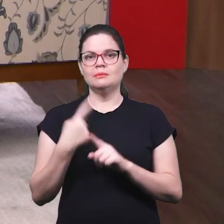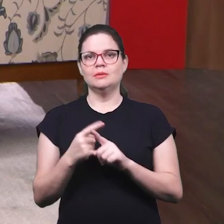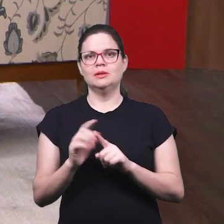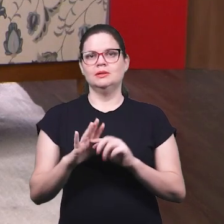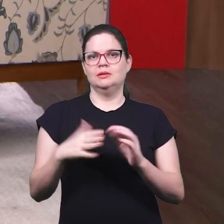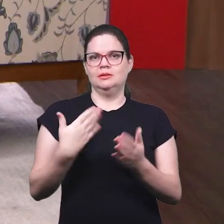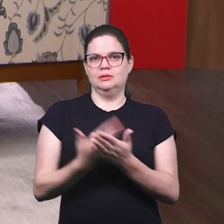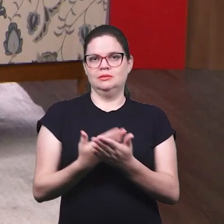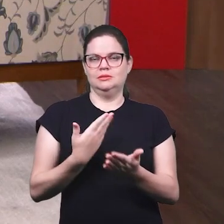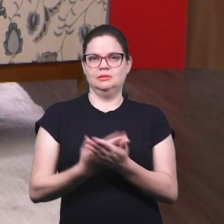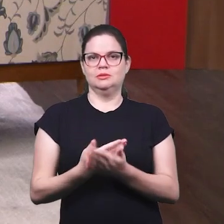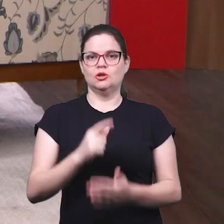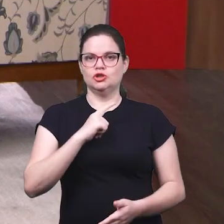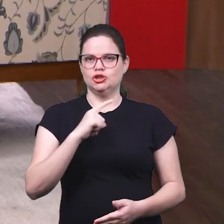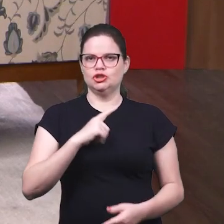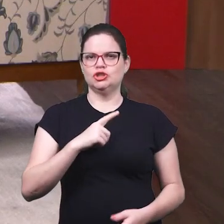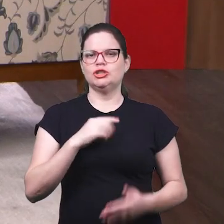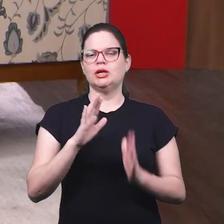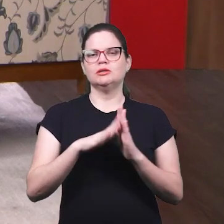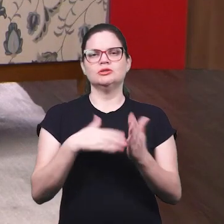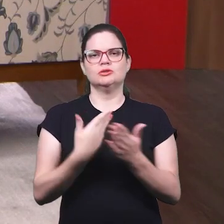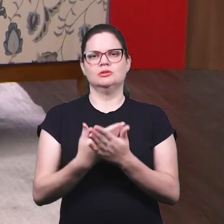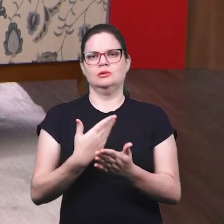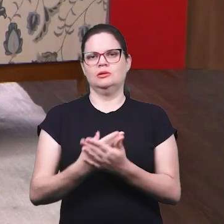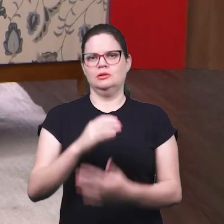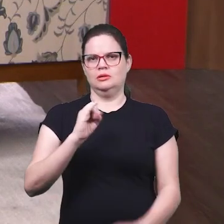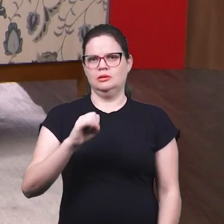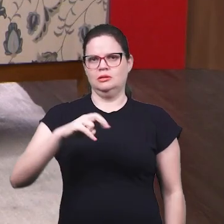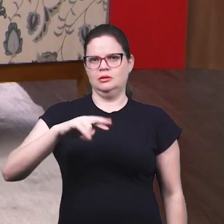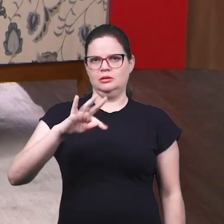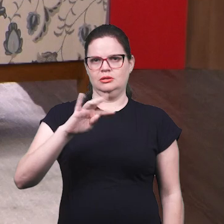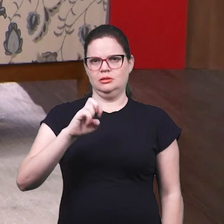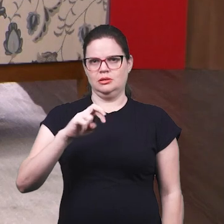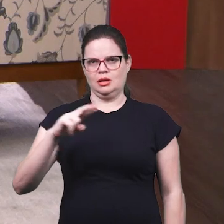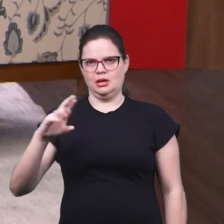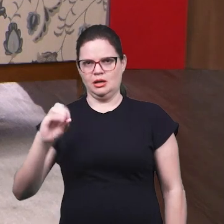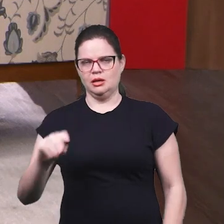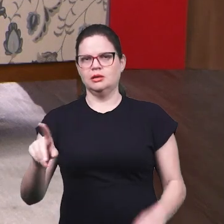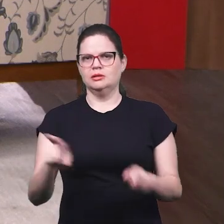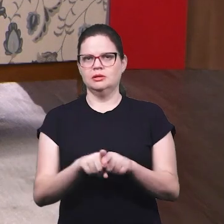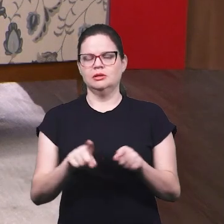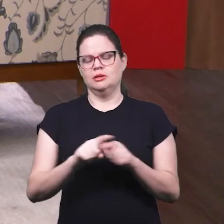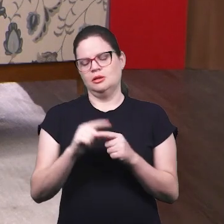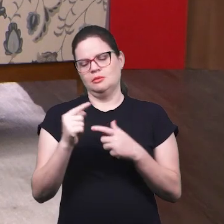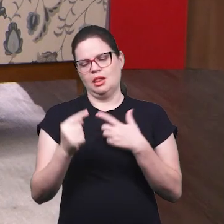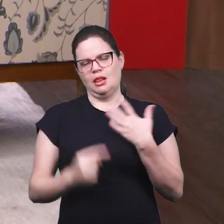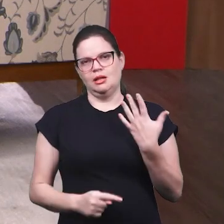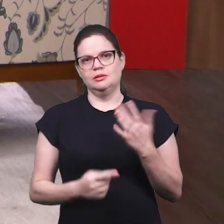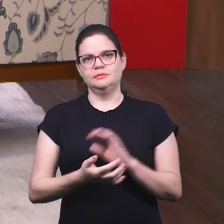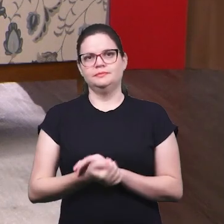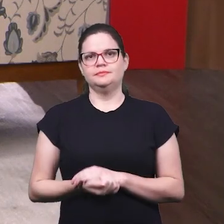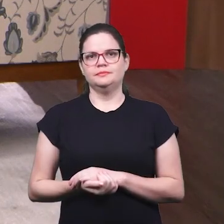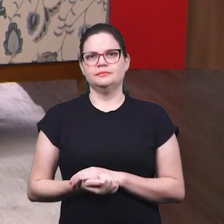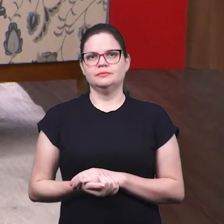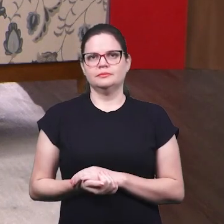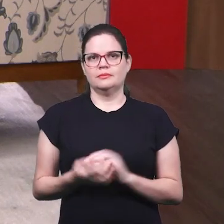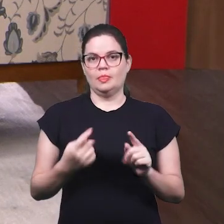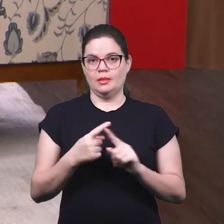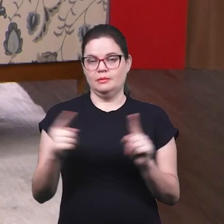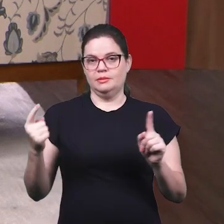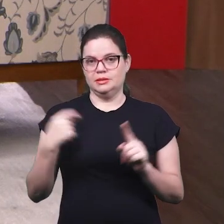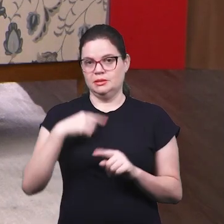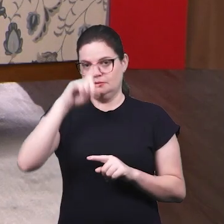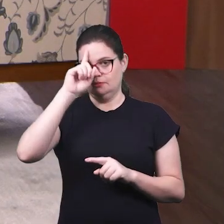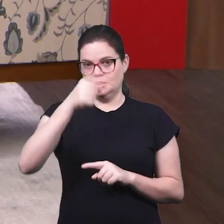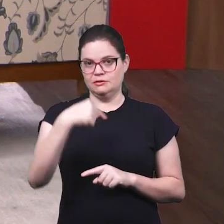colégios antigamente tem muitos colégios internos, tá? Sim. Tinha maristas lá, salesianos, etc. Mas ele não botava a gente no colégio